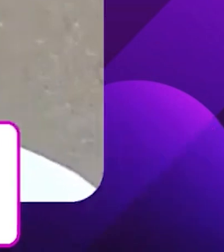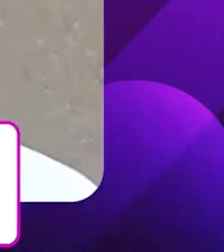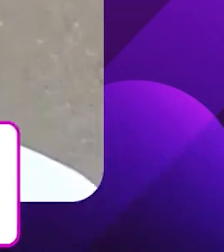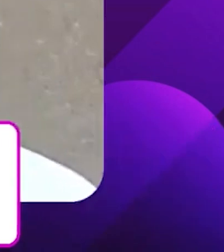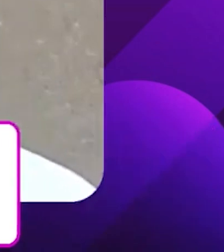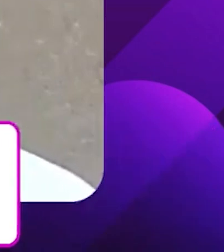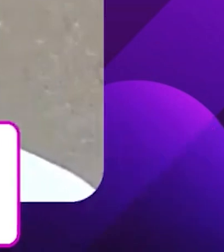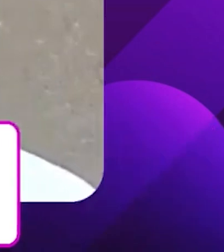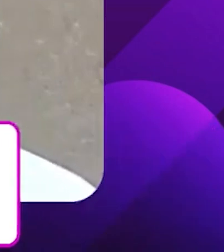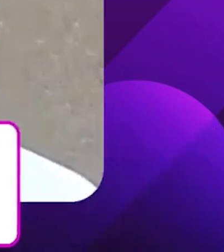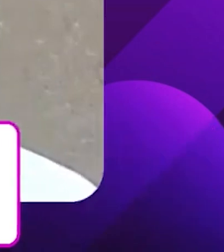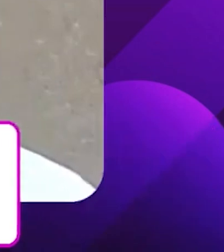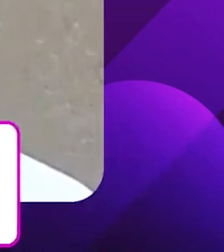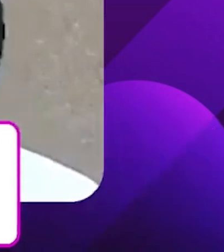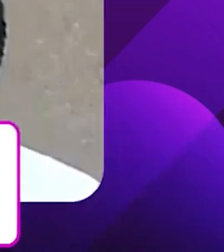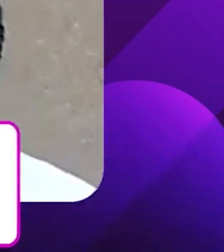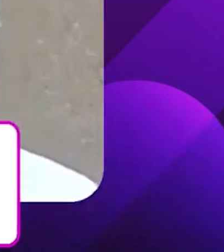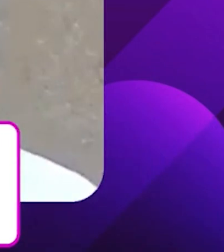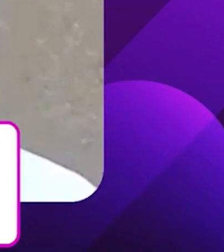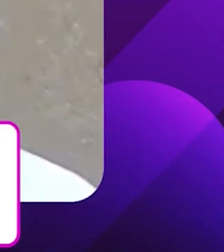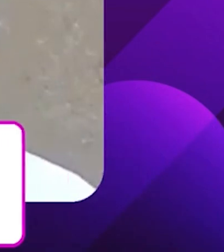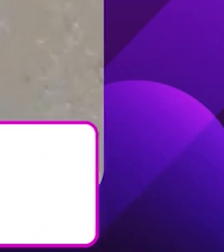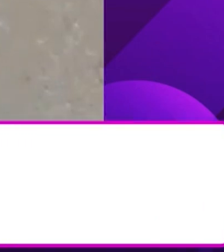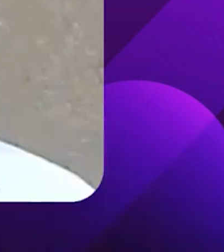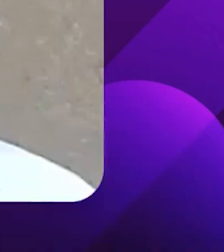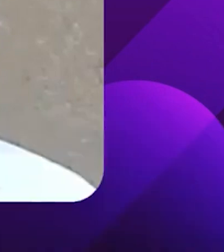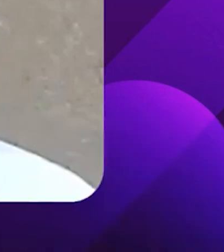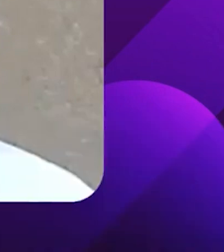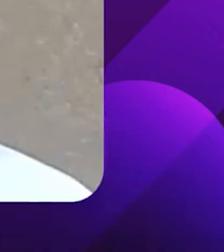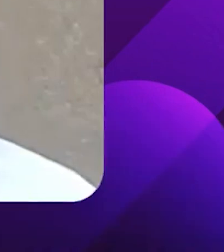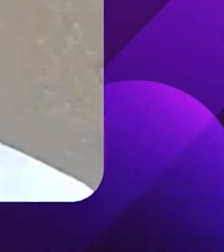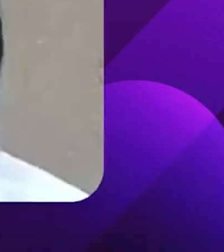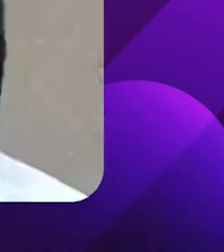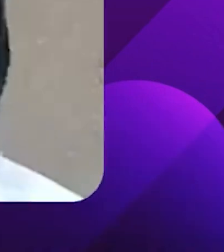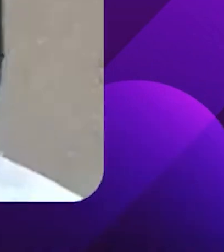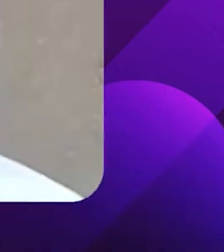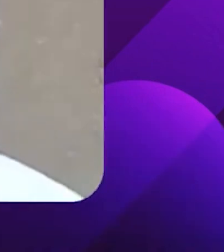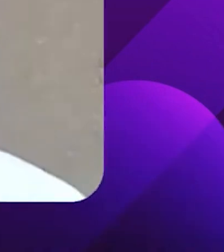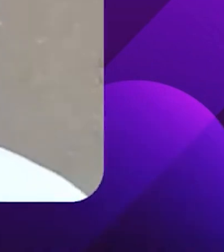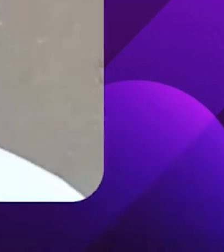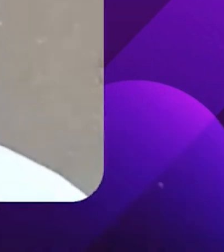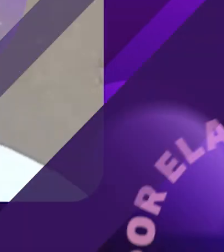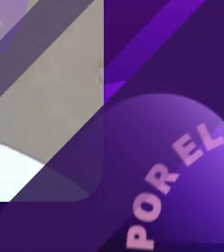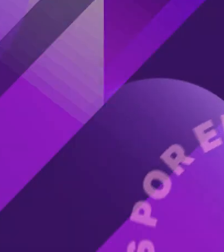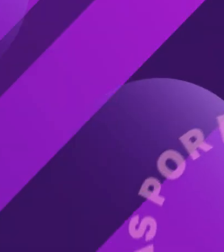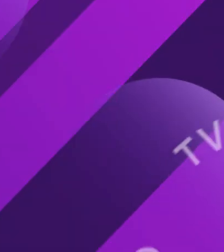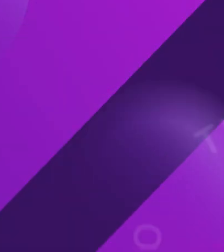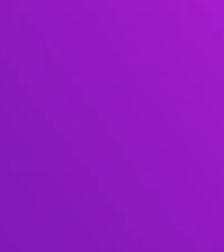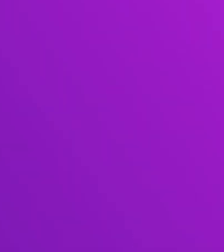10.639, como parte constituintes, né, da formação da sociedade